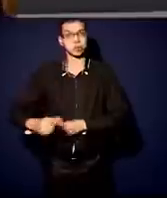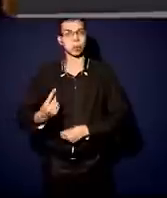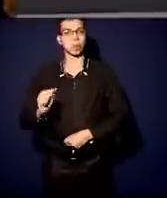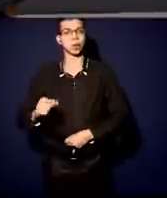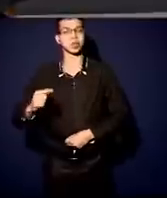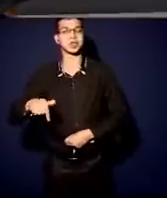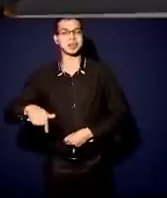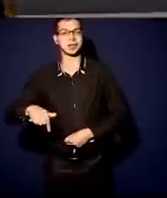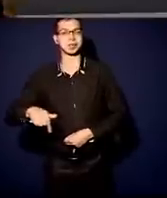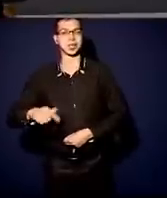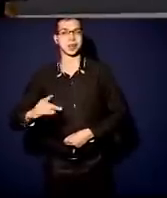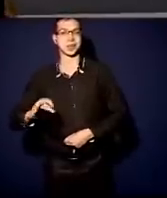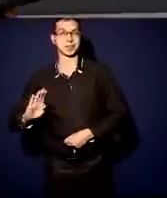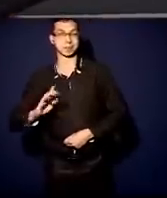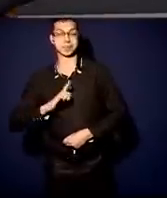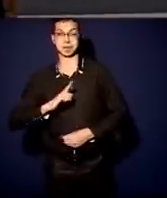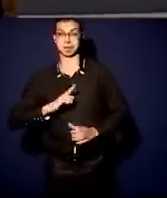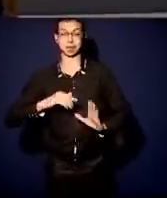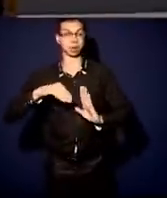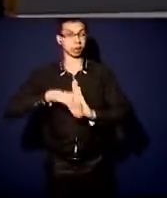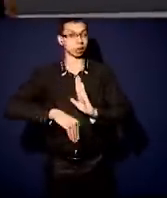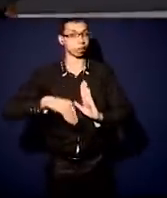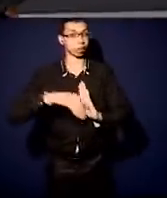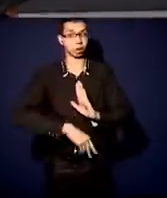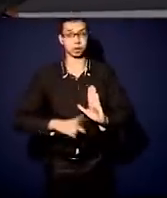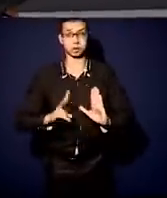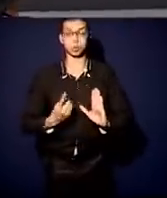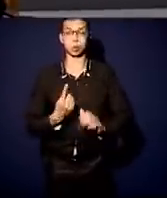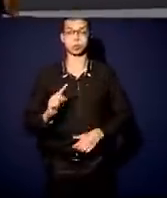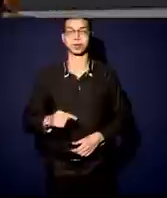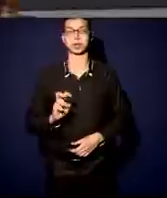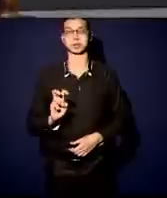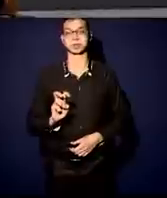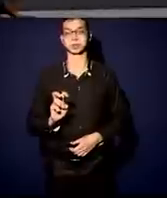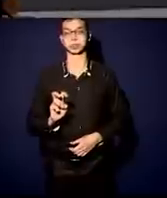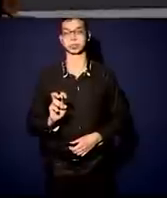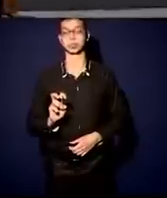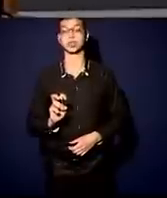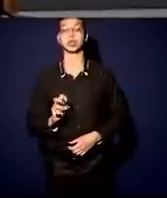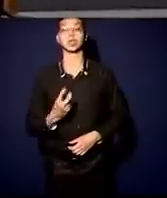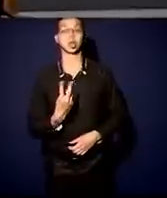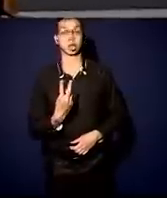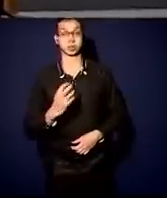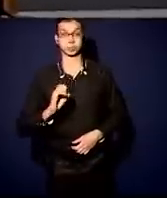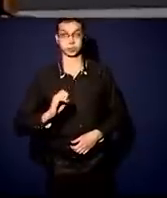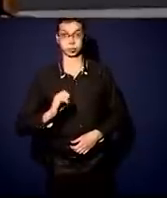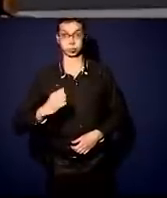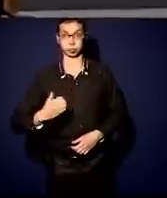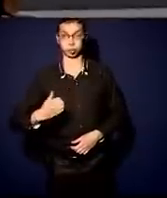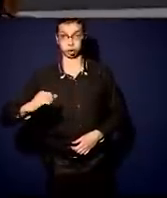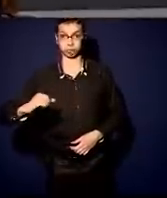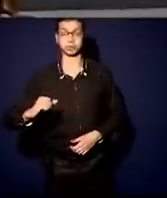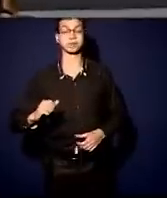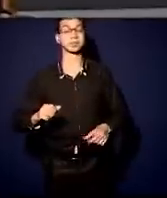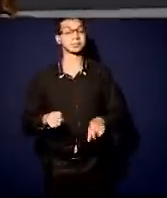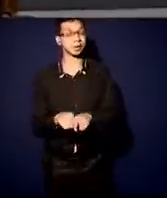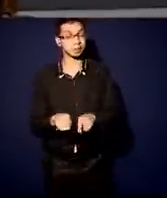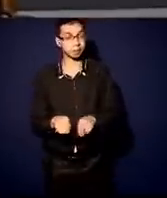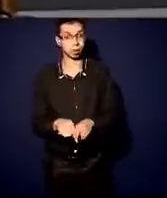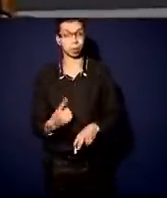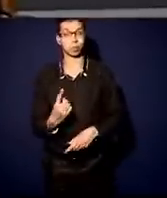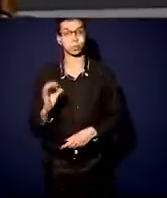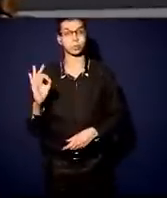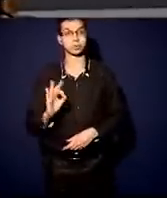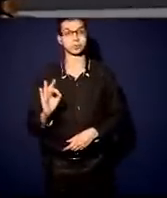no ano seguinte 2018 novo teste um e-mail um ponto três do PIB 2019 Novo DF 1% do PIB apesar